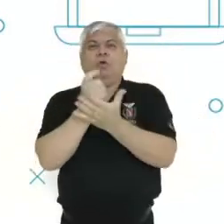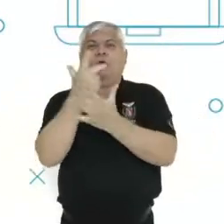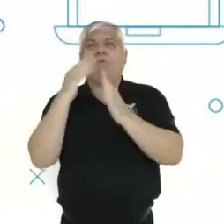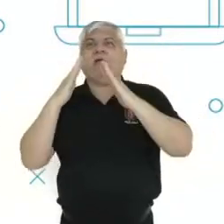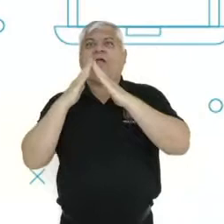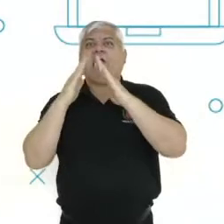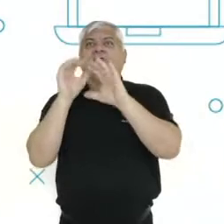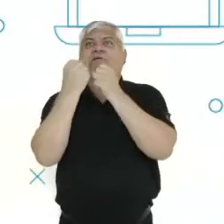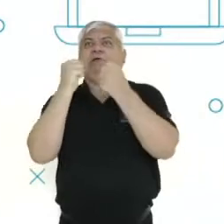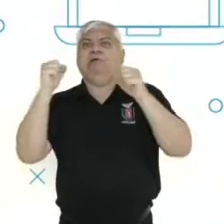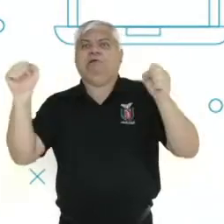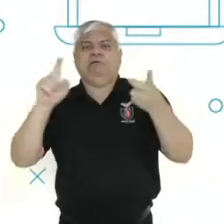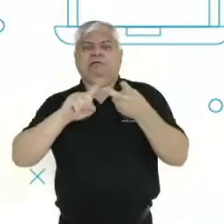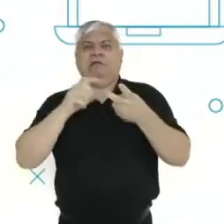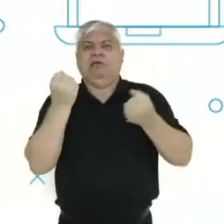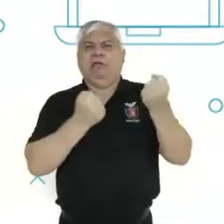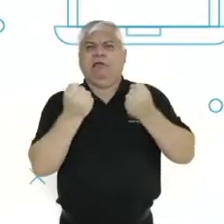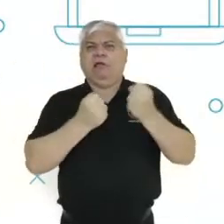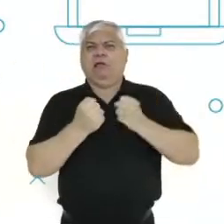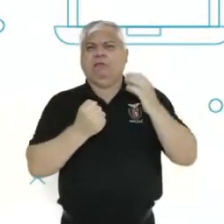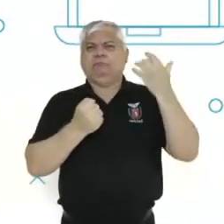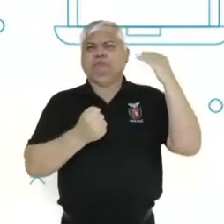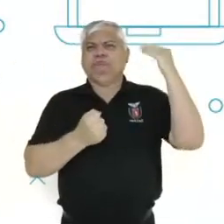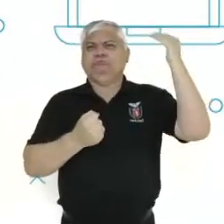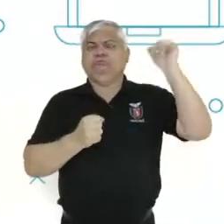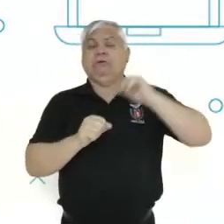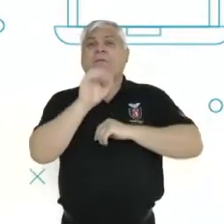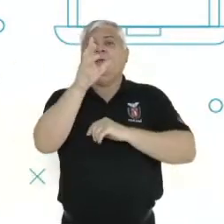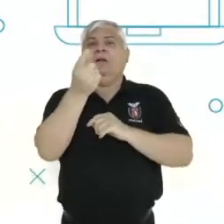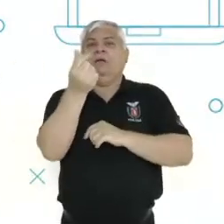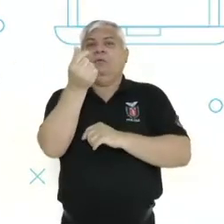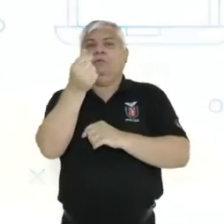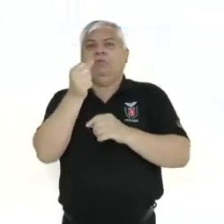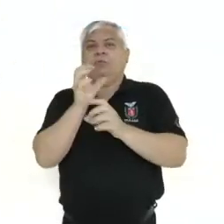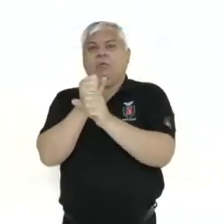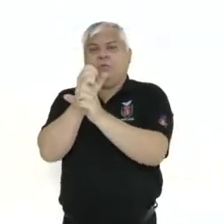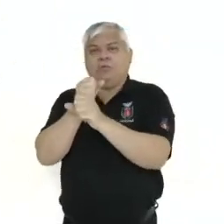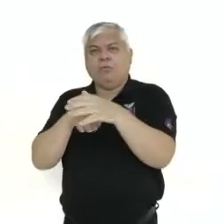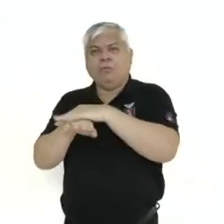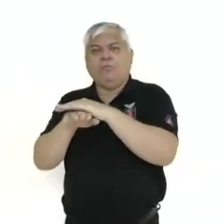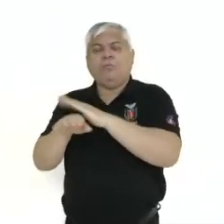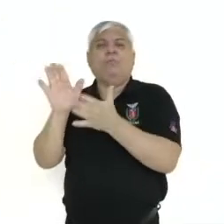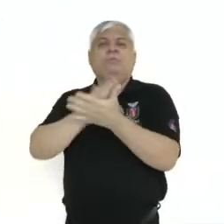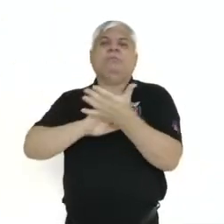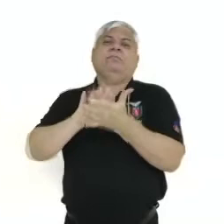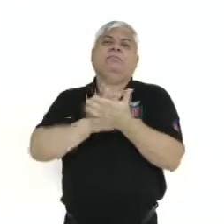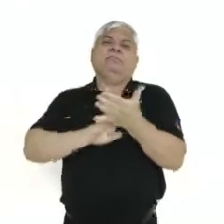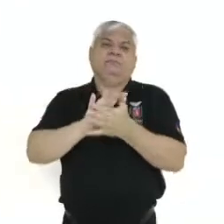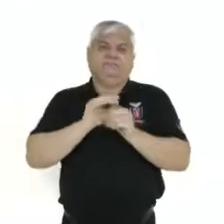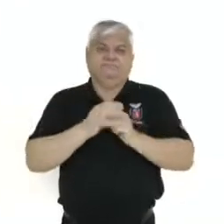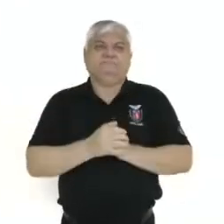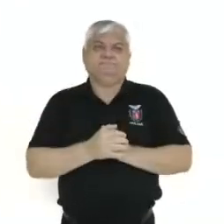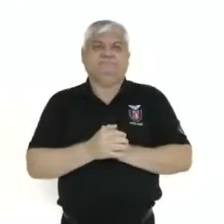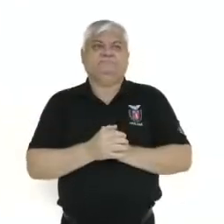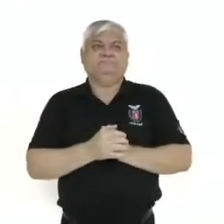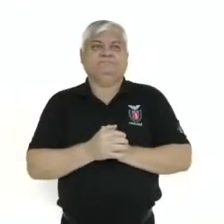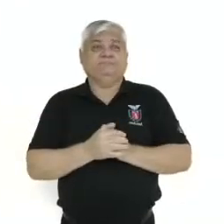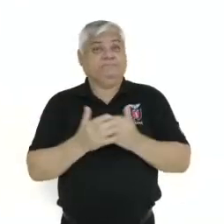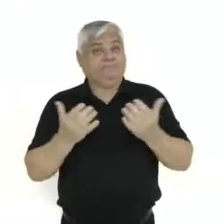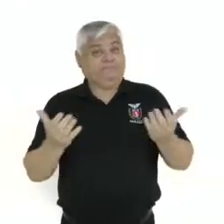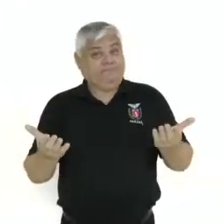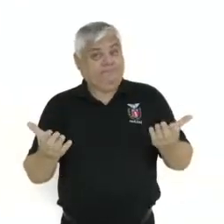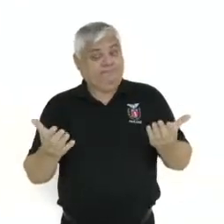grandes e carros grandes, mas não fazem grandes investimentos. Com base nesse pensamento, nessa